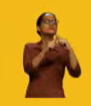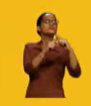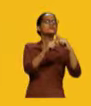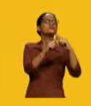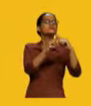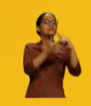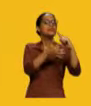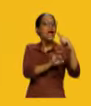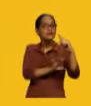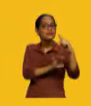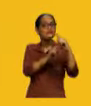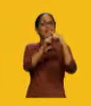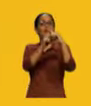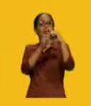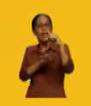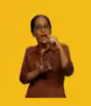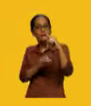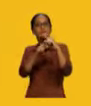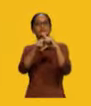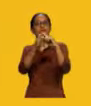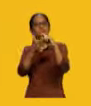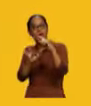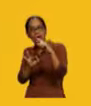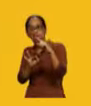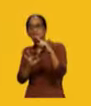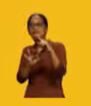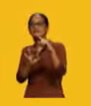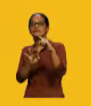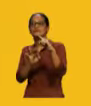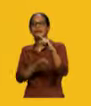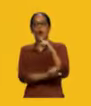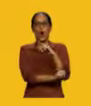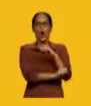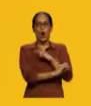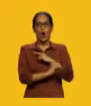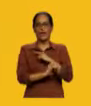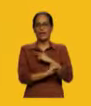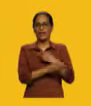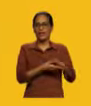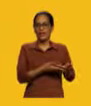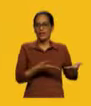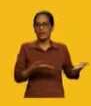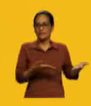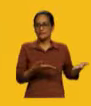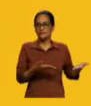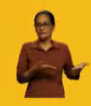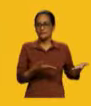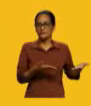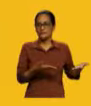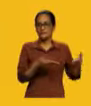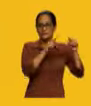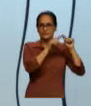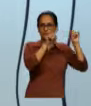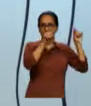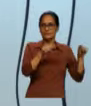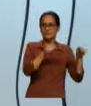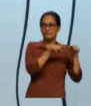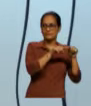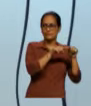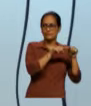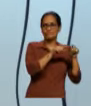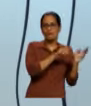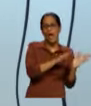vale 10. Somando, tenho 80. Olha que legal, ó. O X... E tem um i à direita